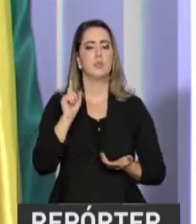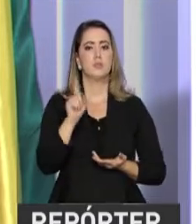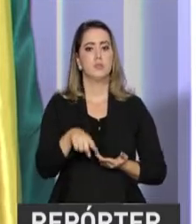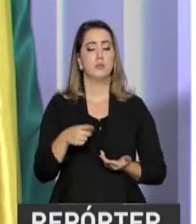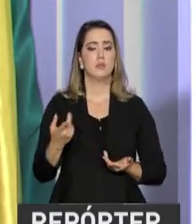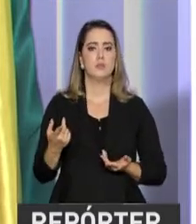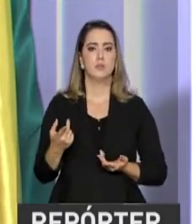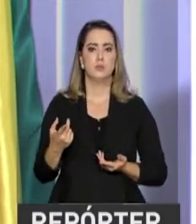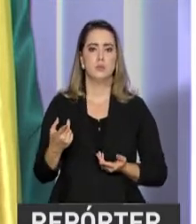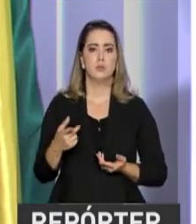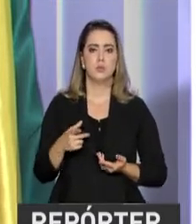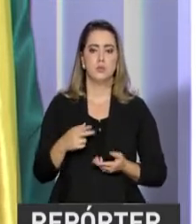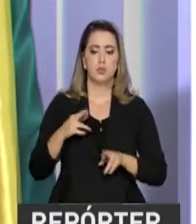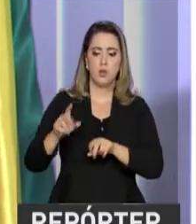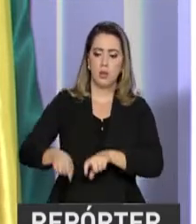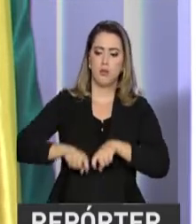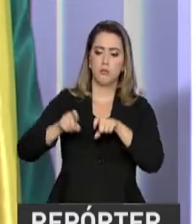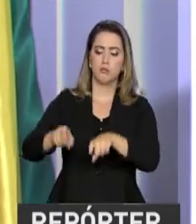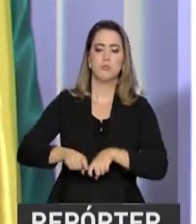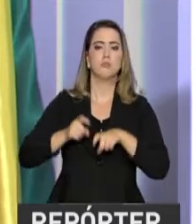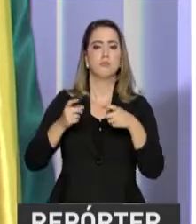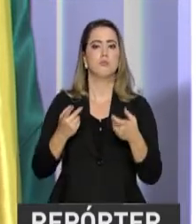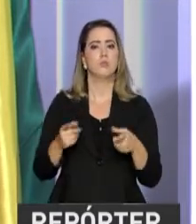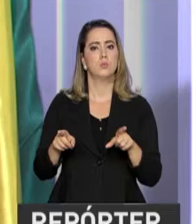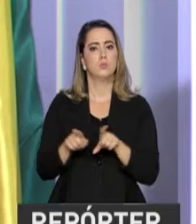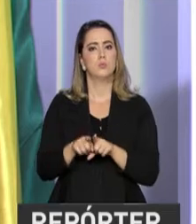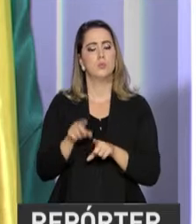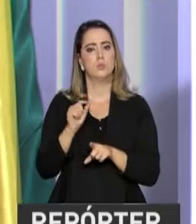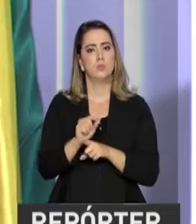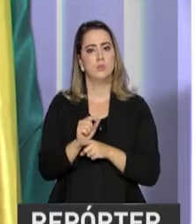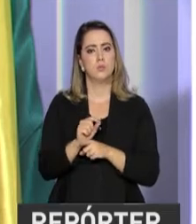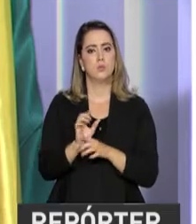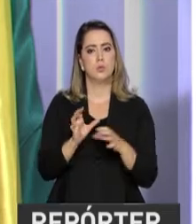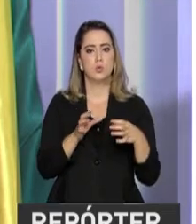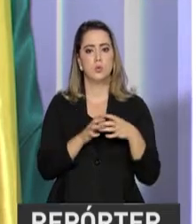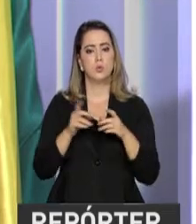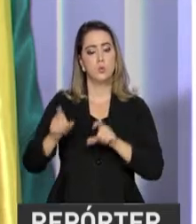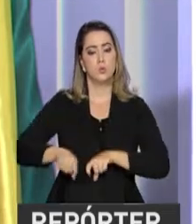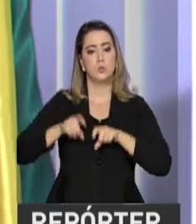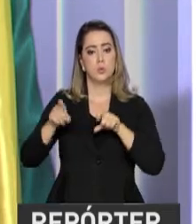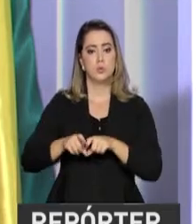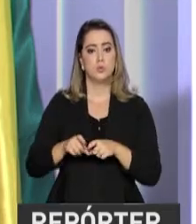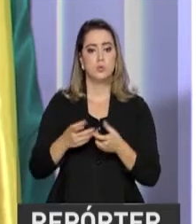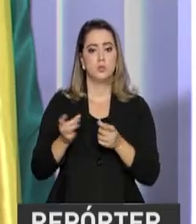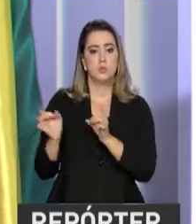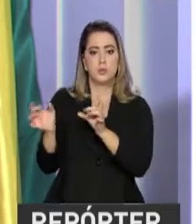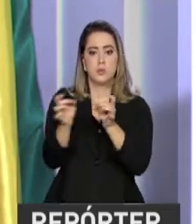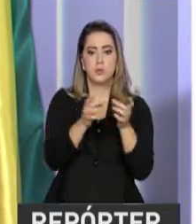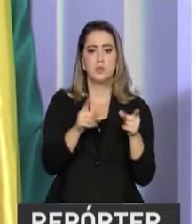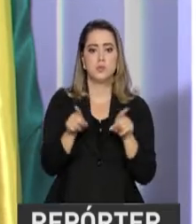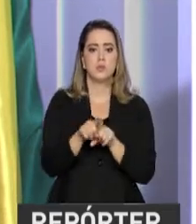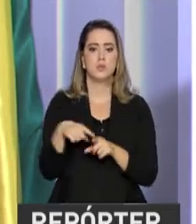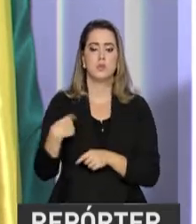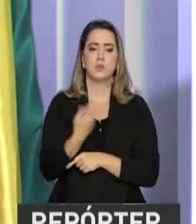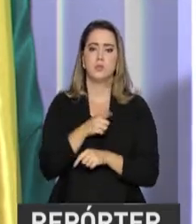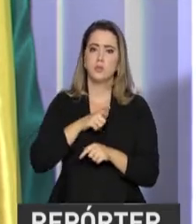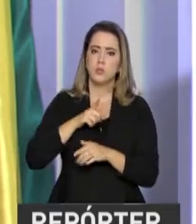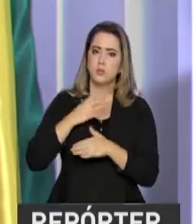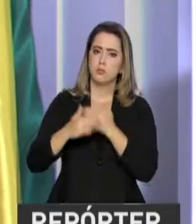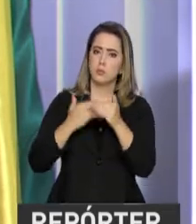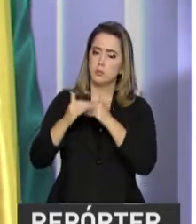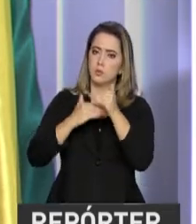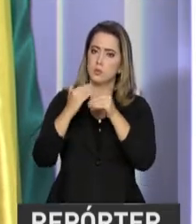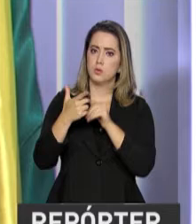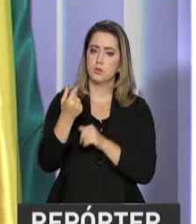na agroindústria né na no setor rural nas exportações que não vamos ter um crescimento em